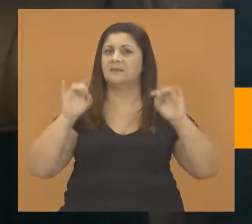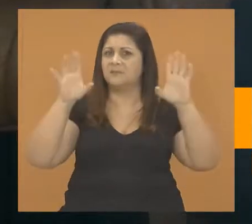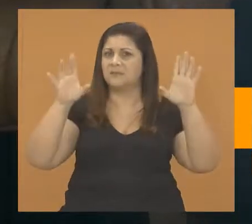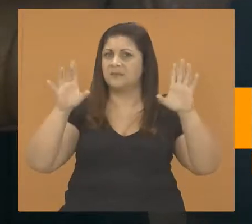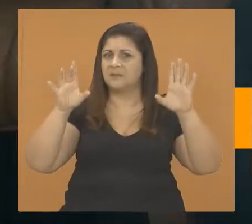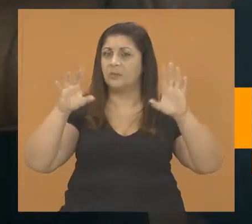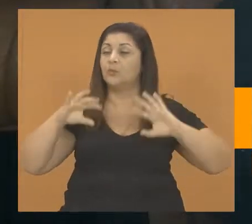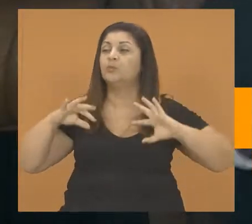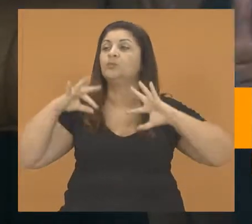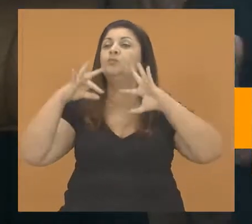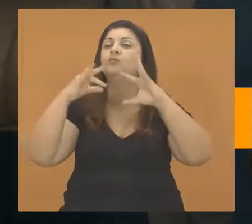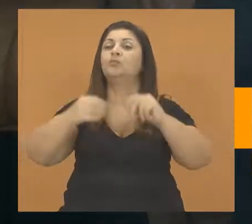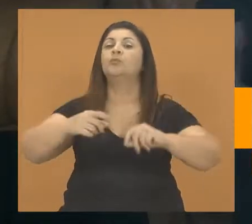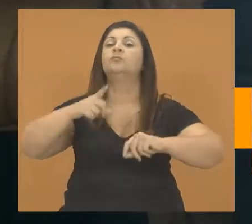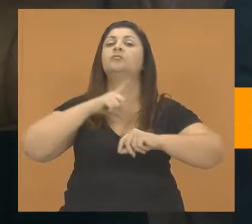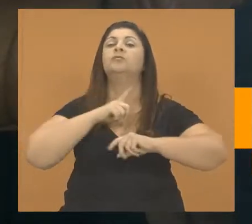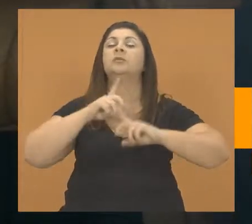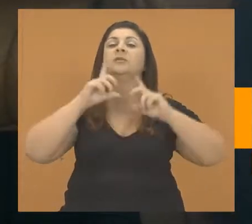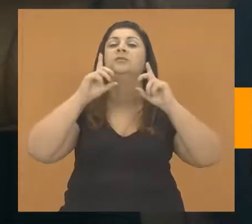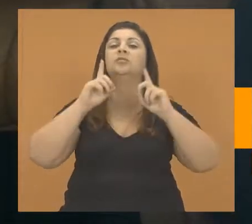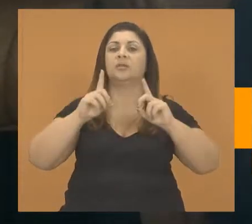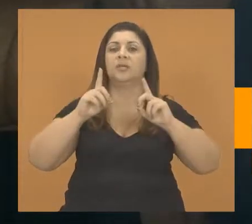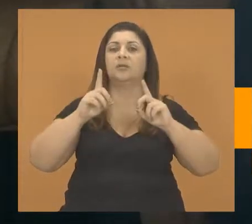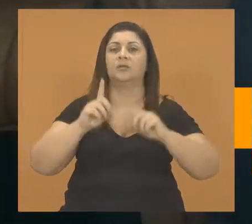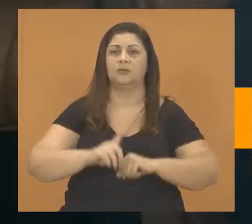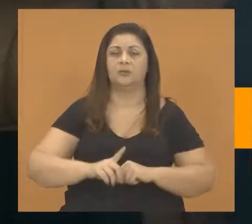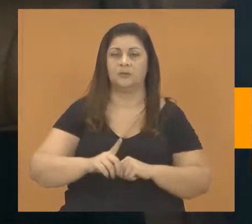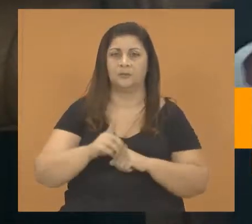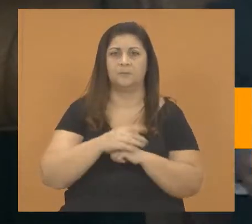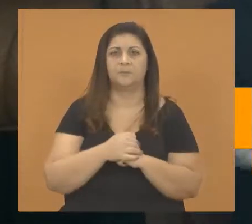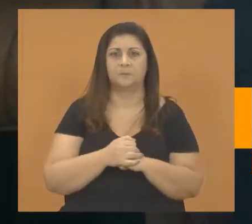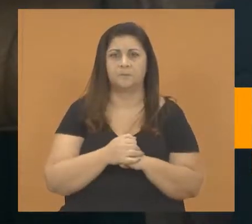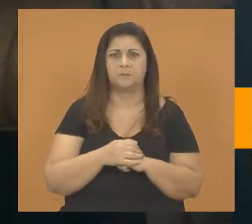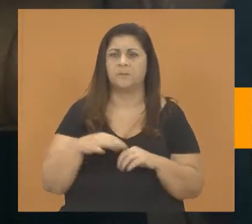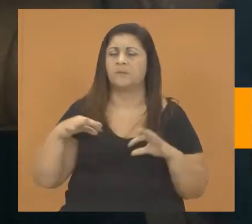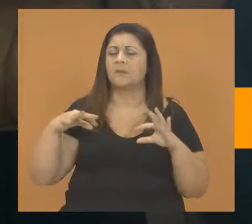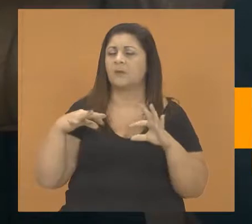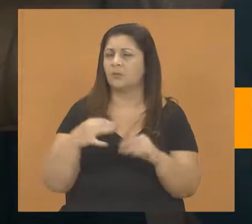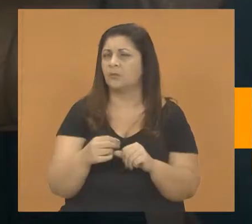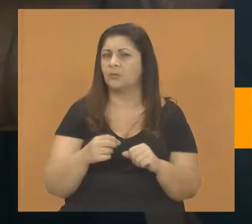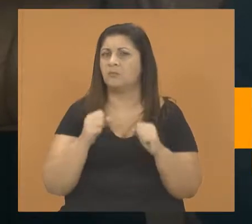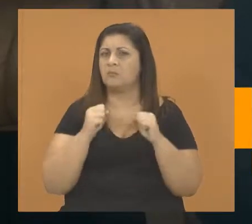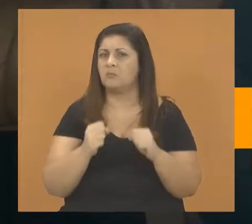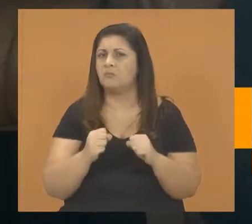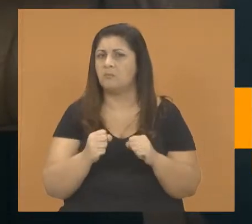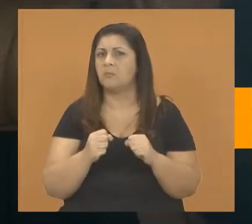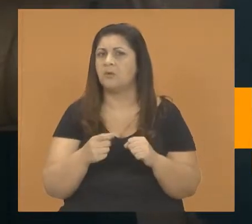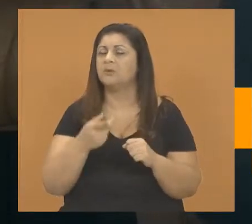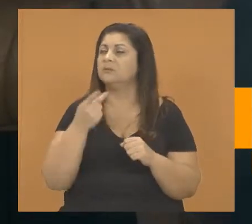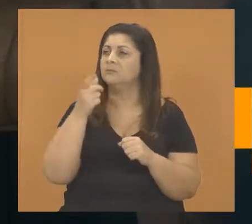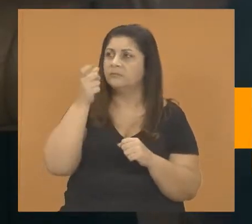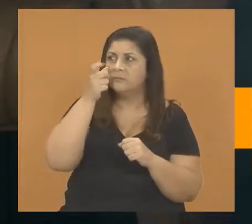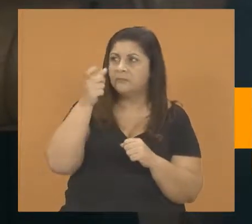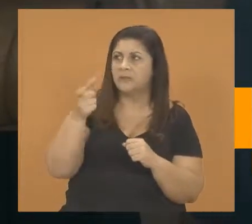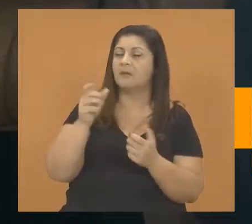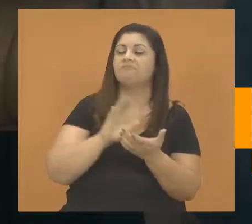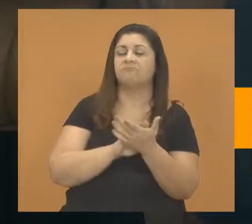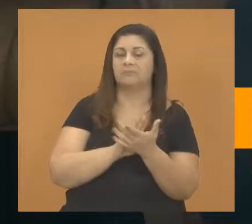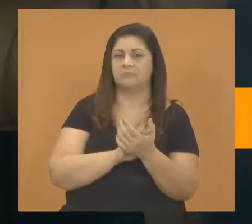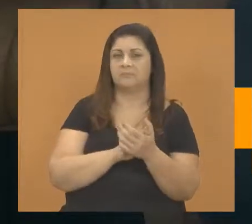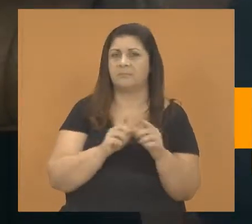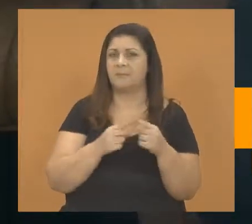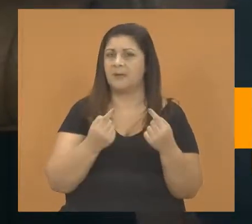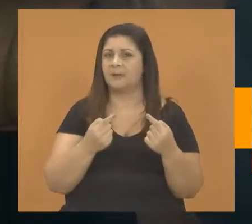todos todos têm que ser a chance a chance de ser valorizado dentro do serviço público agora esse debate